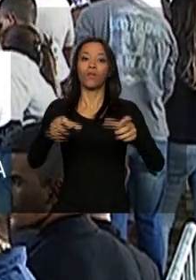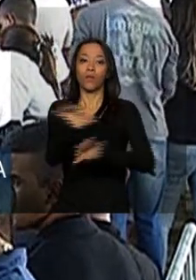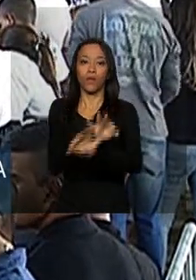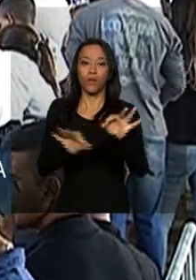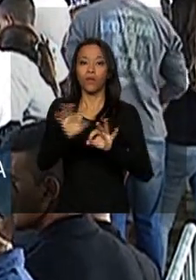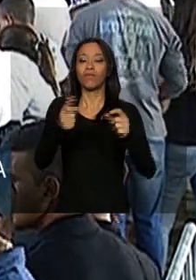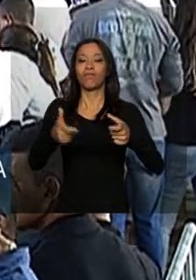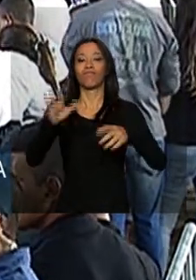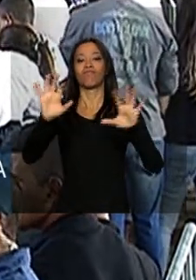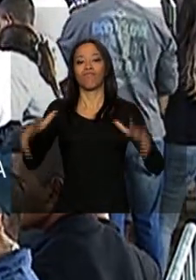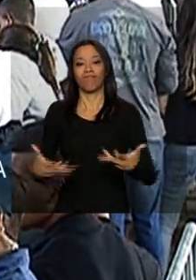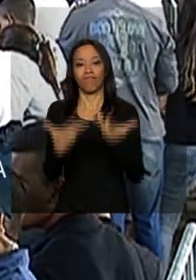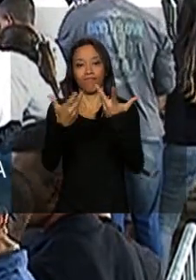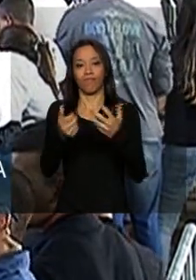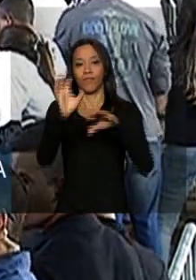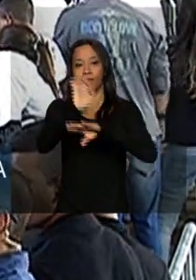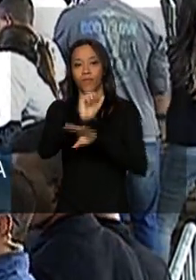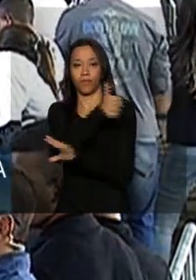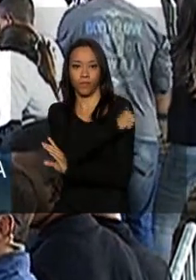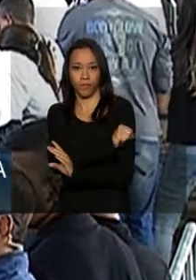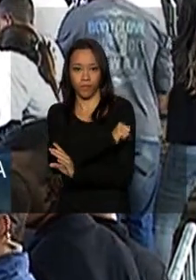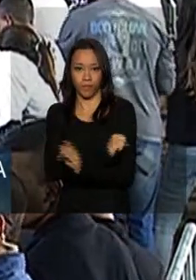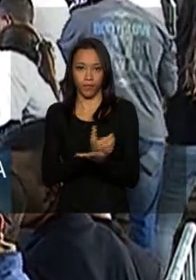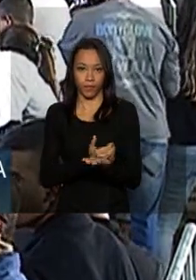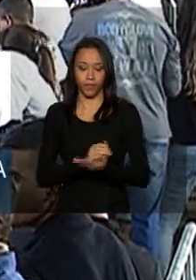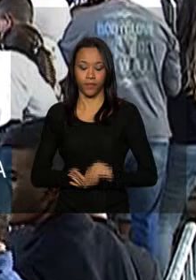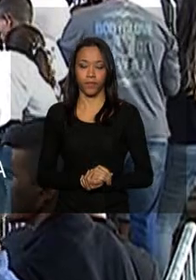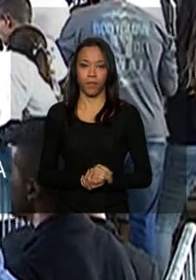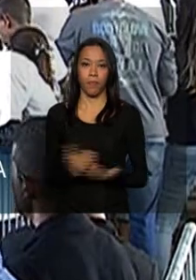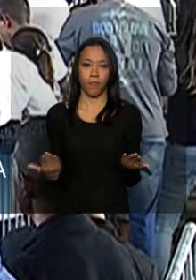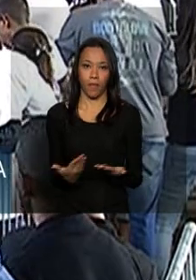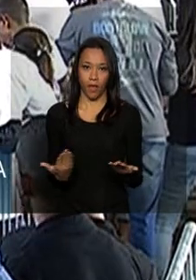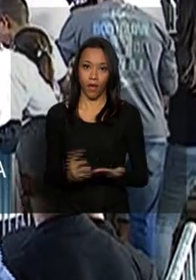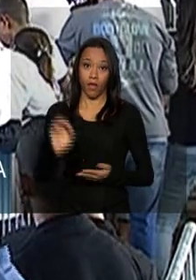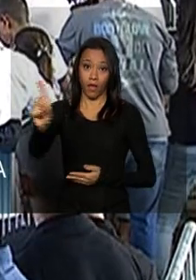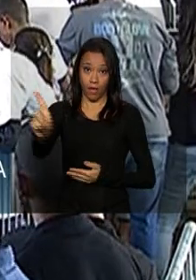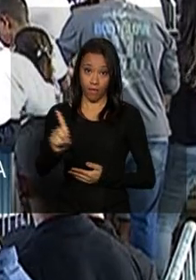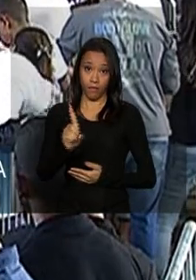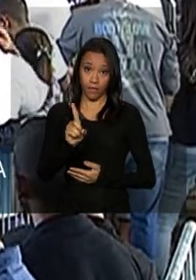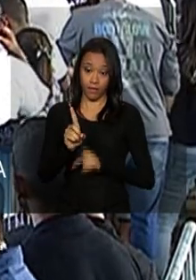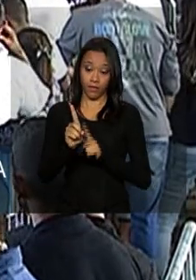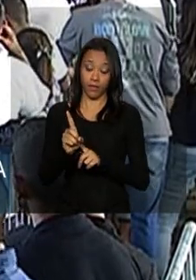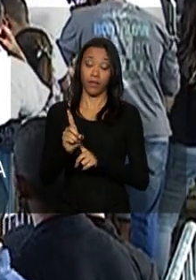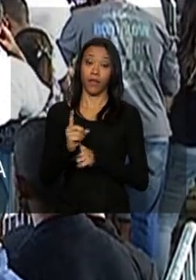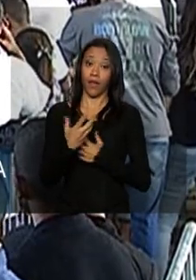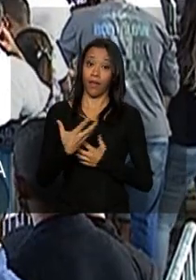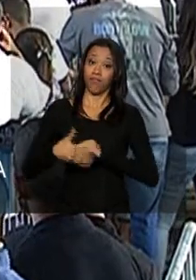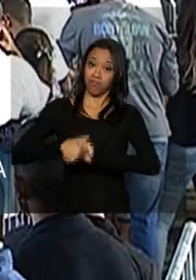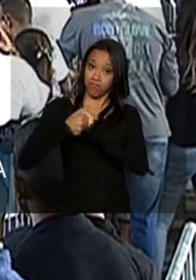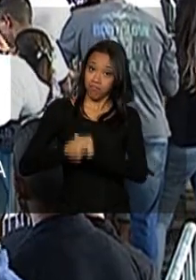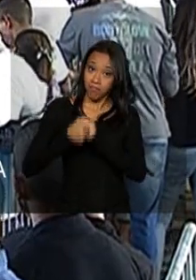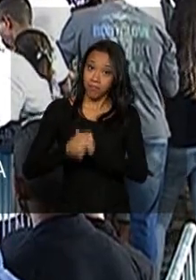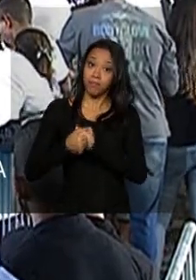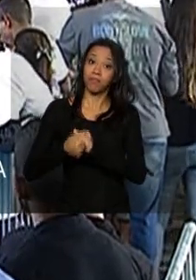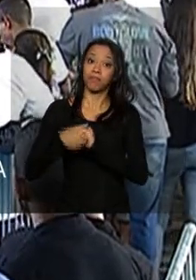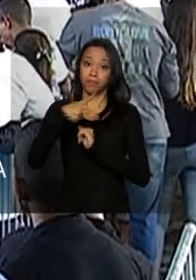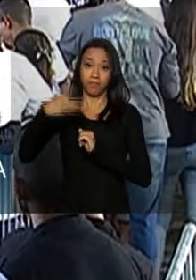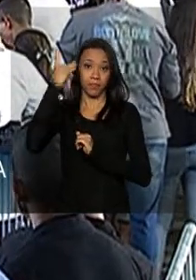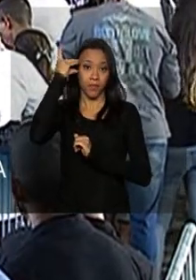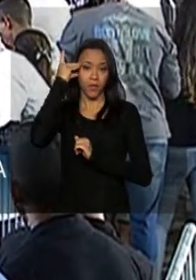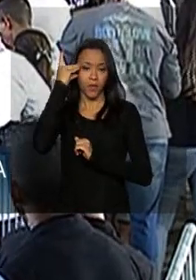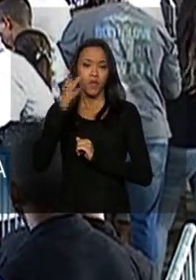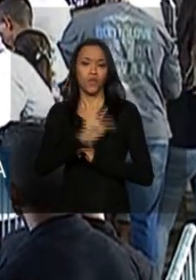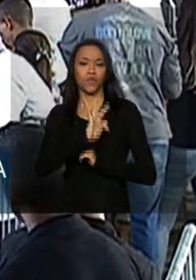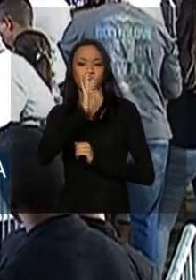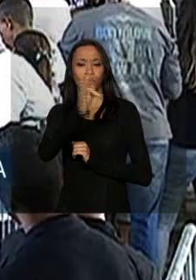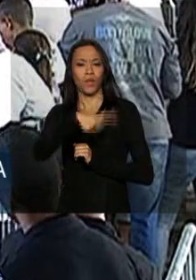de Janeiro. A presidenta da República recebe ainda os cumprimentos dos futuros moradores